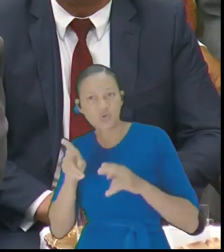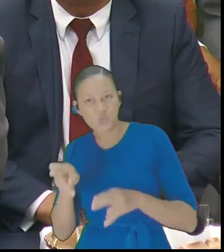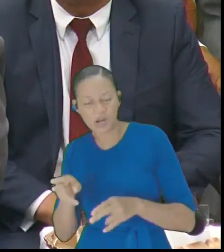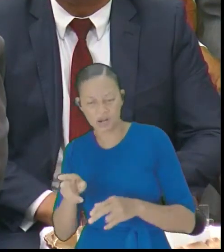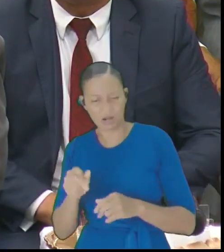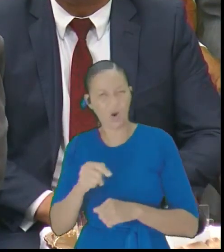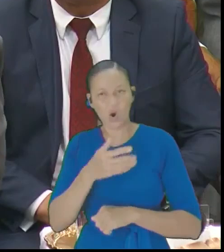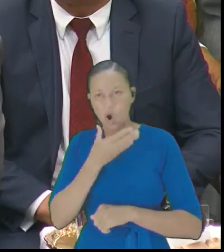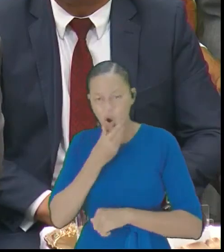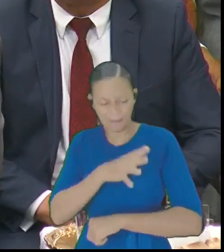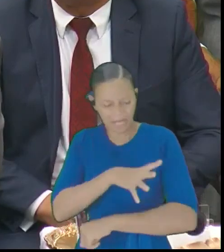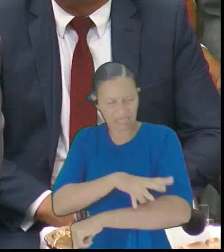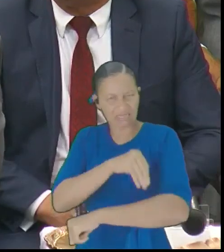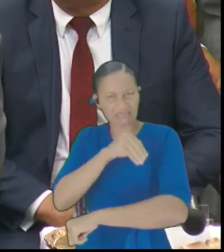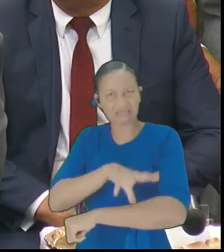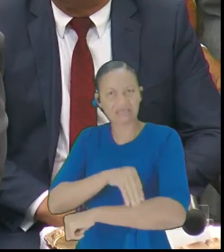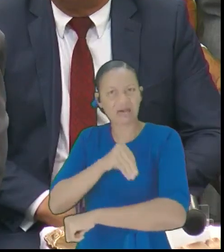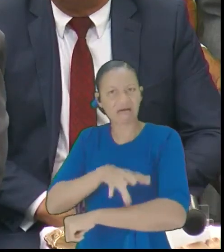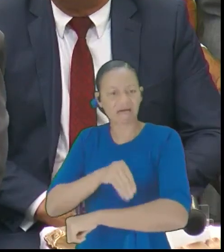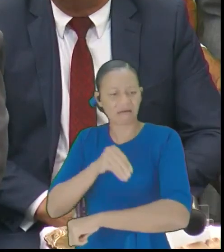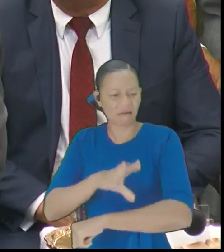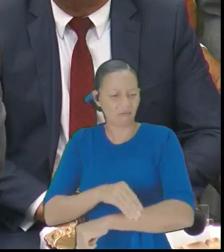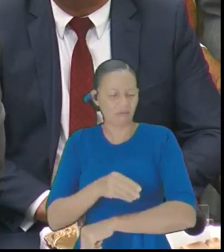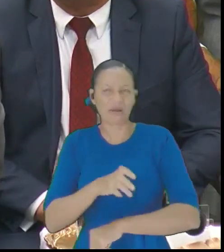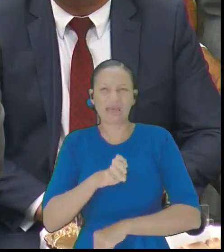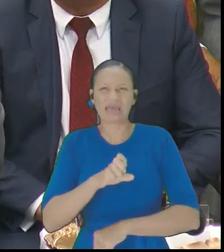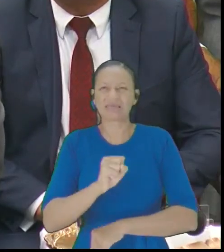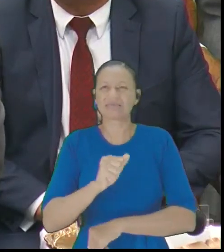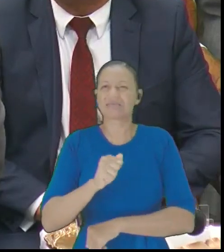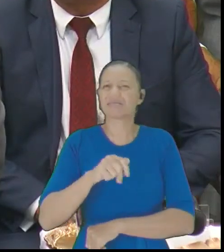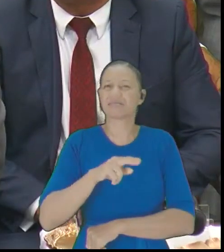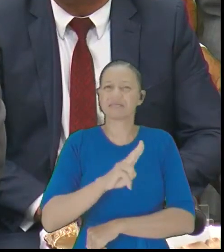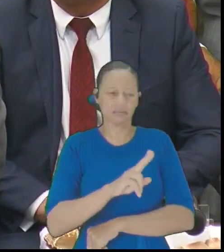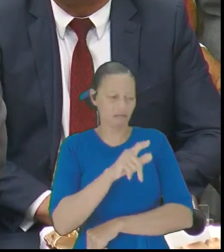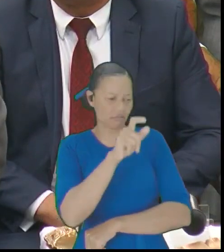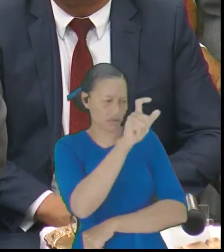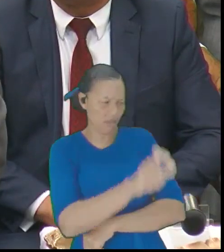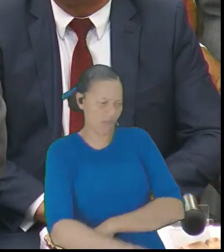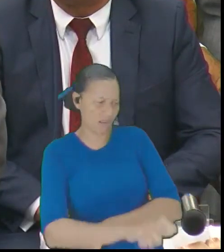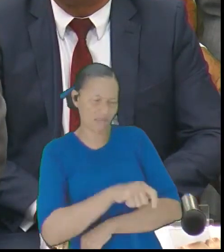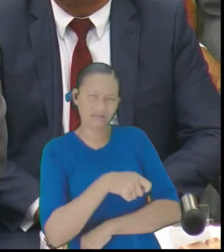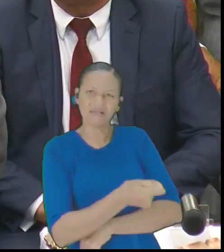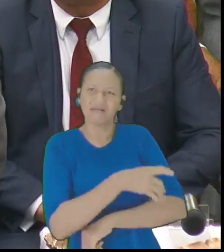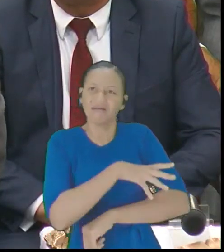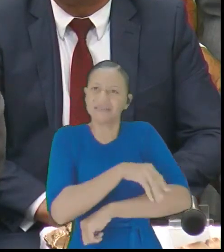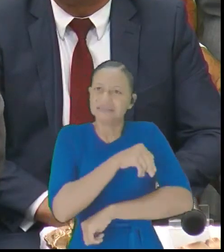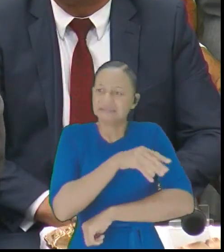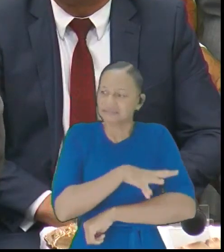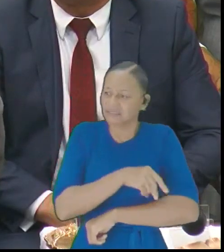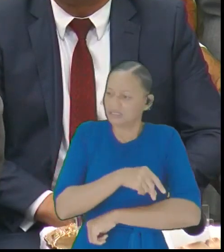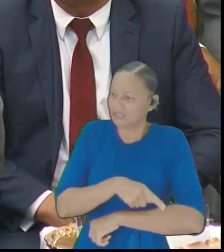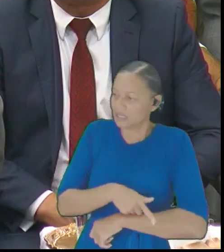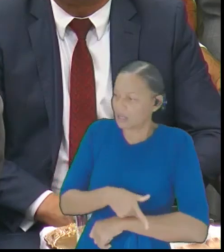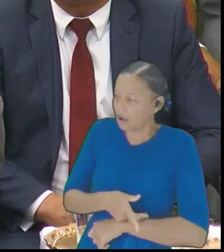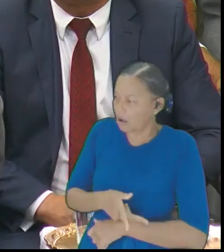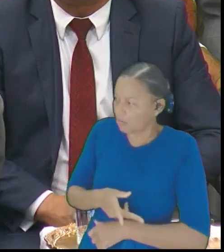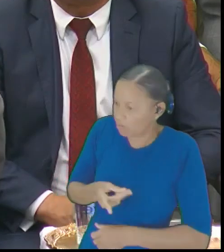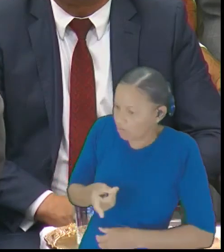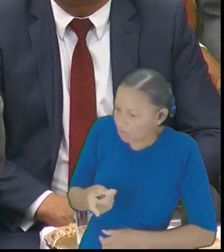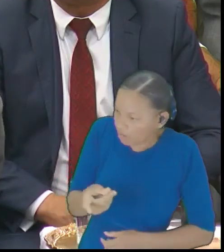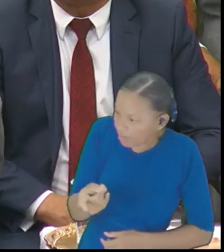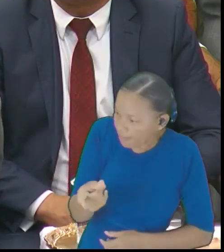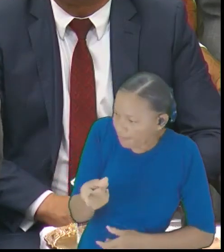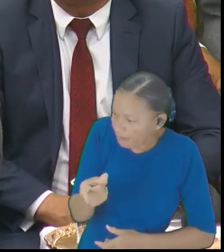O que ele fez? Trocou algo permanente por